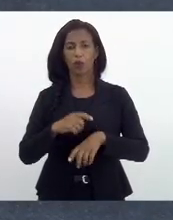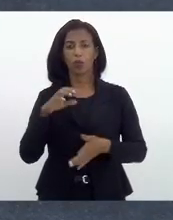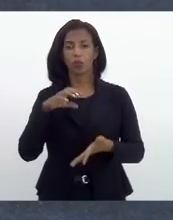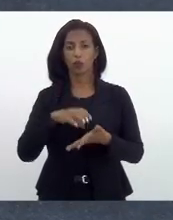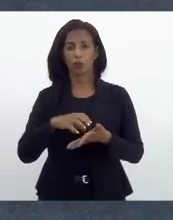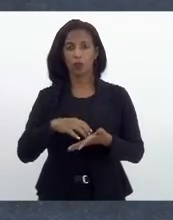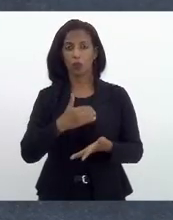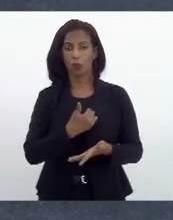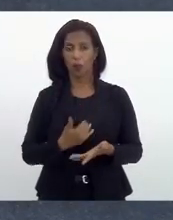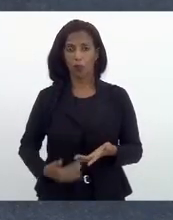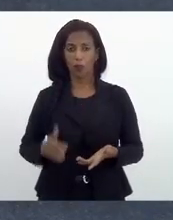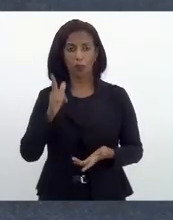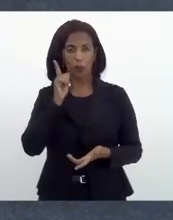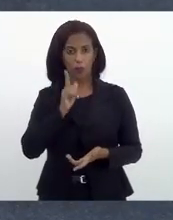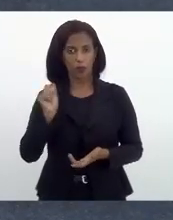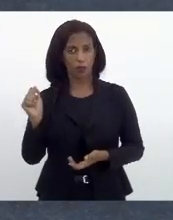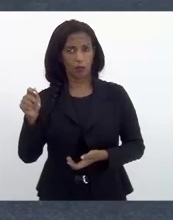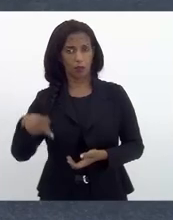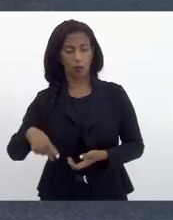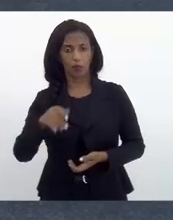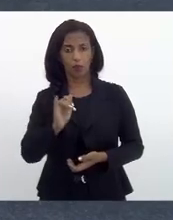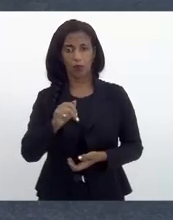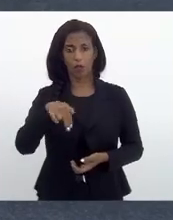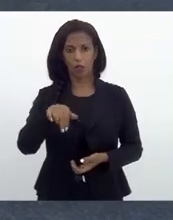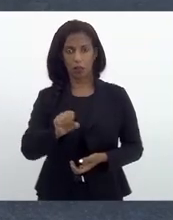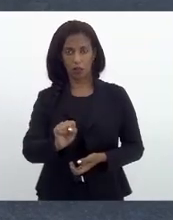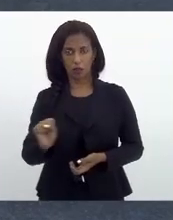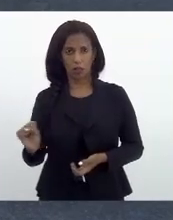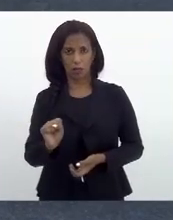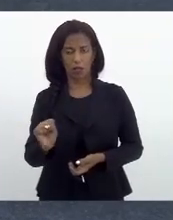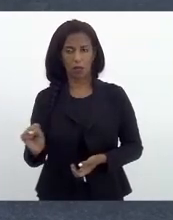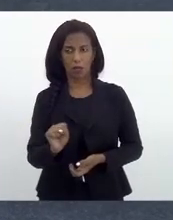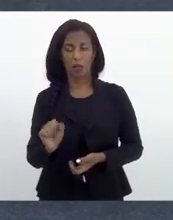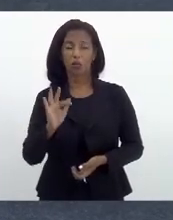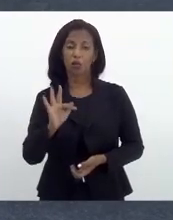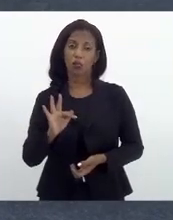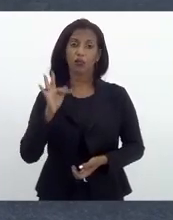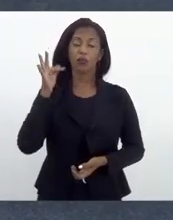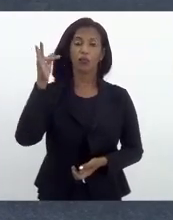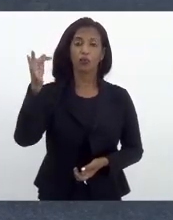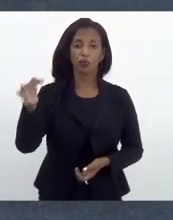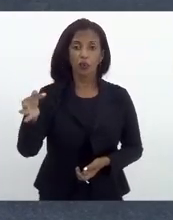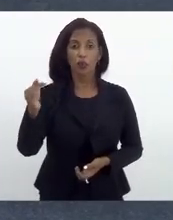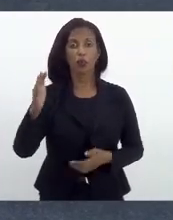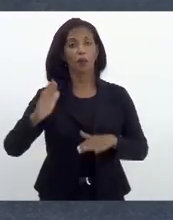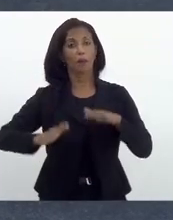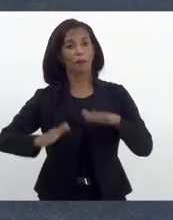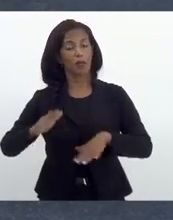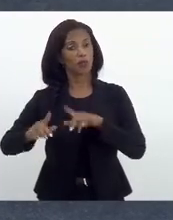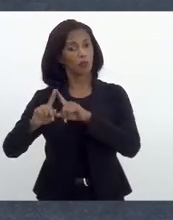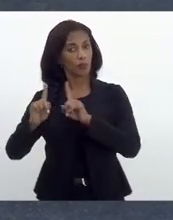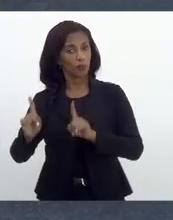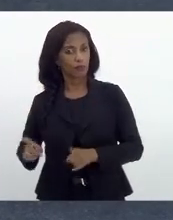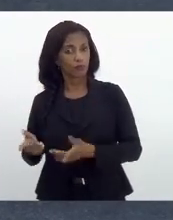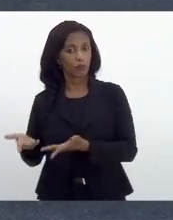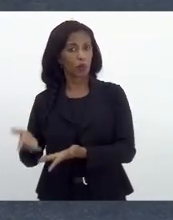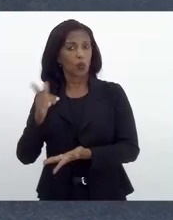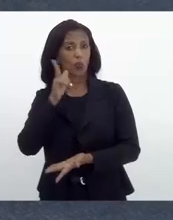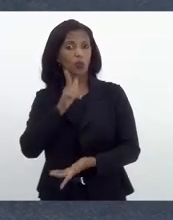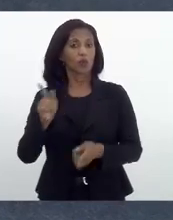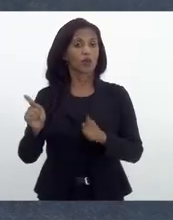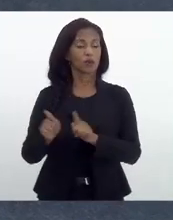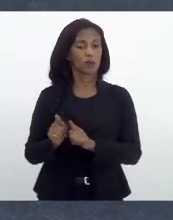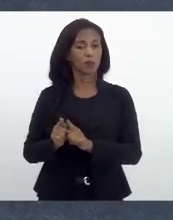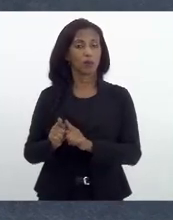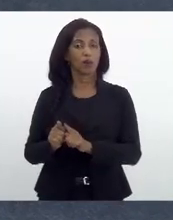público para conseguir a aposentadoria pelo INSS e no futuro ainda como servidor conseguir também